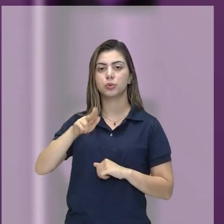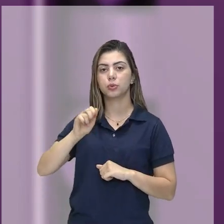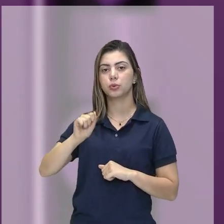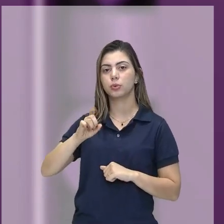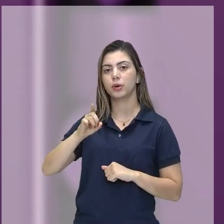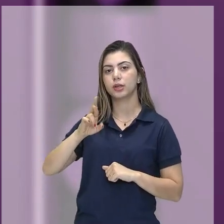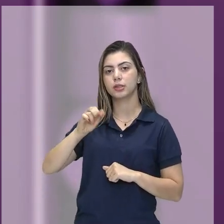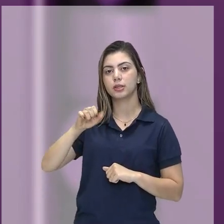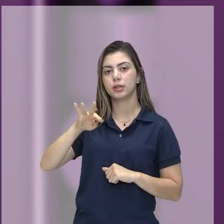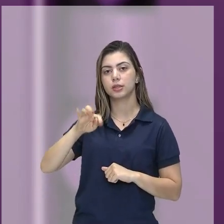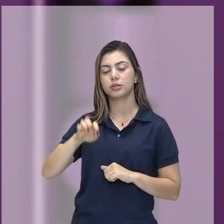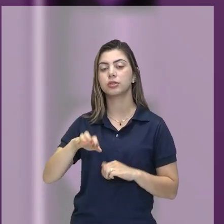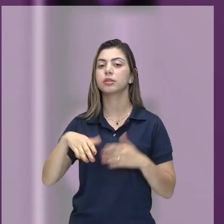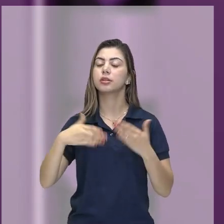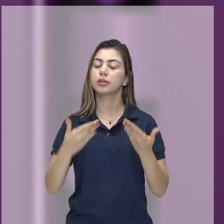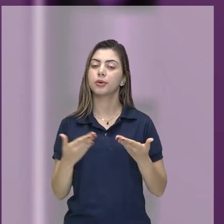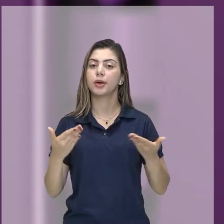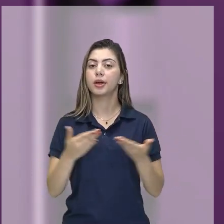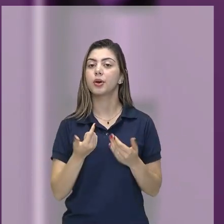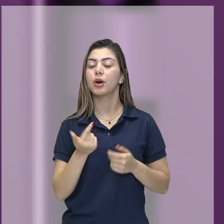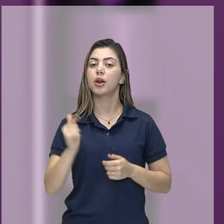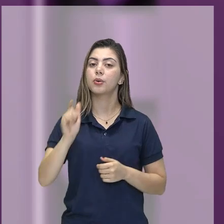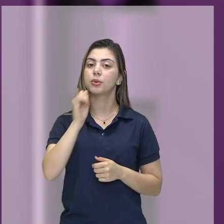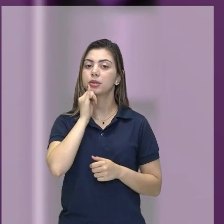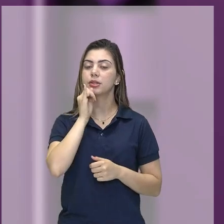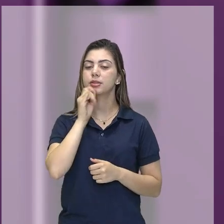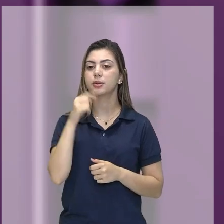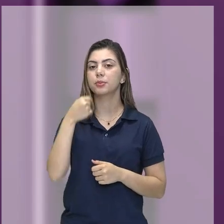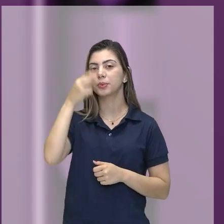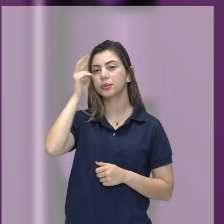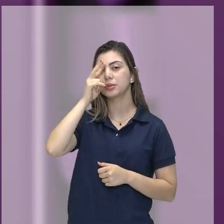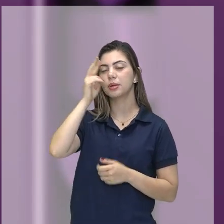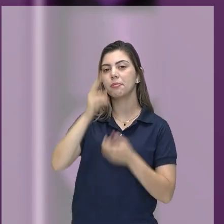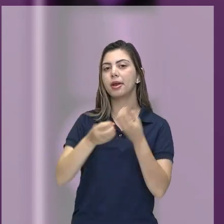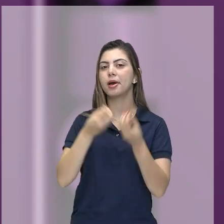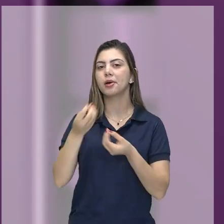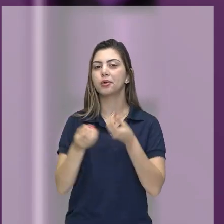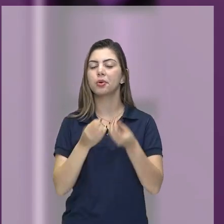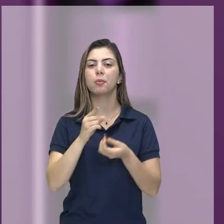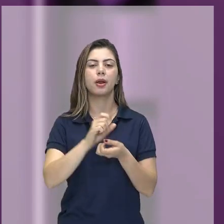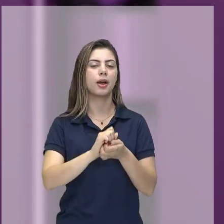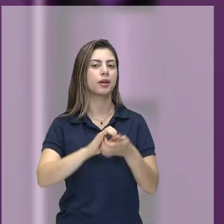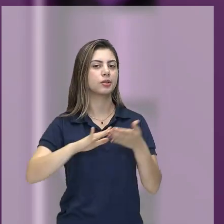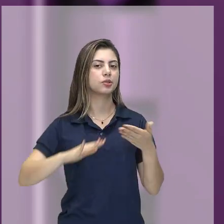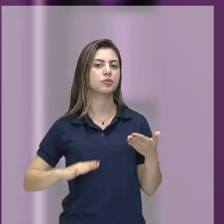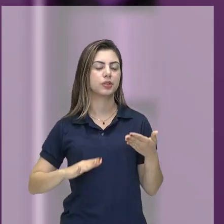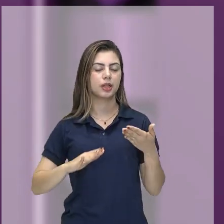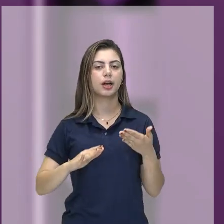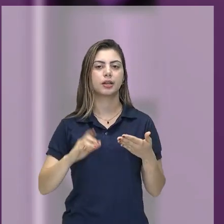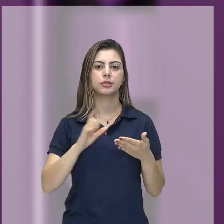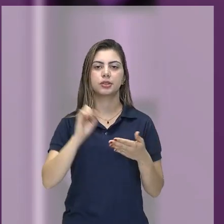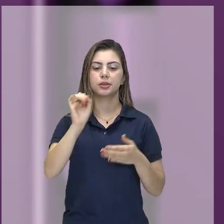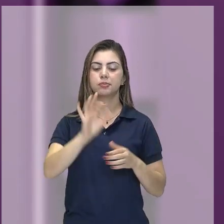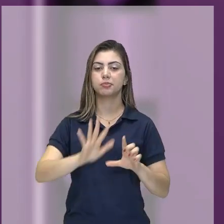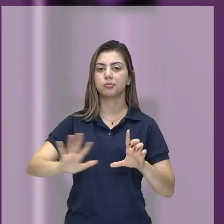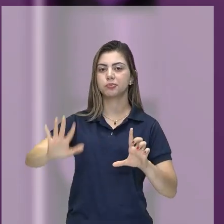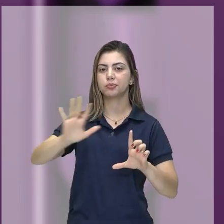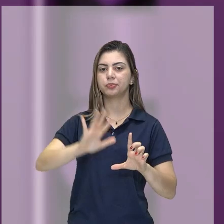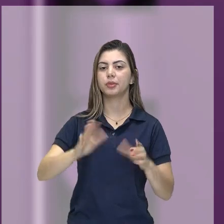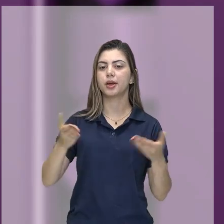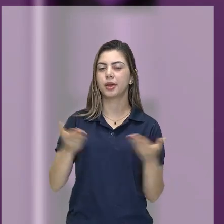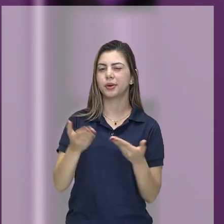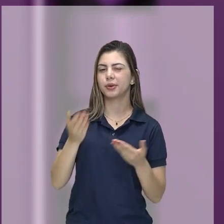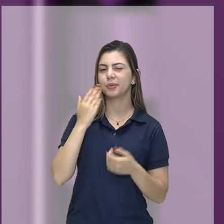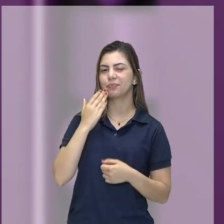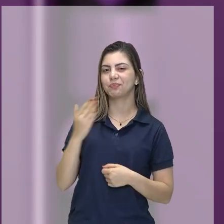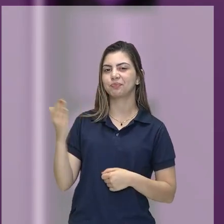isso que eu trouxe aqui mais um exemplo para você lembrar junto comigo como é que a gente monta, então, aí, todos esses pares ordenados. Acompanhe comigo na tela mais